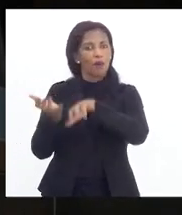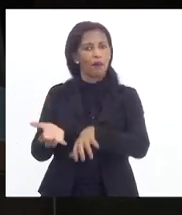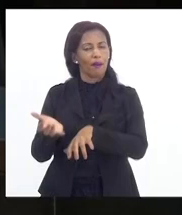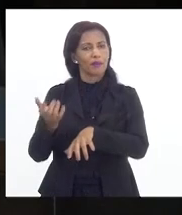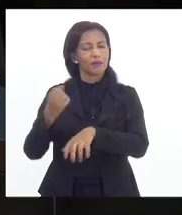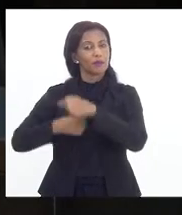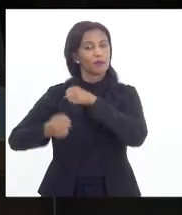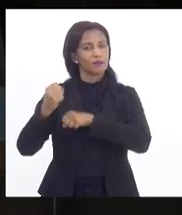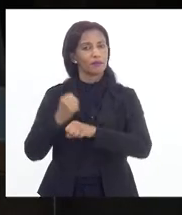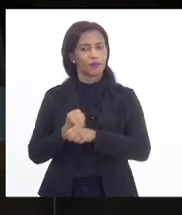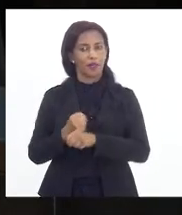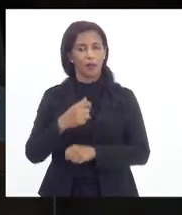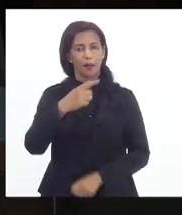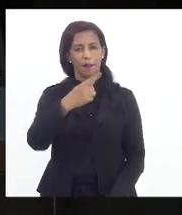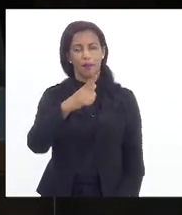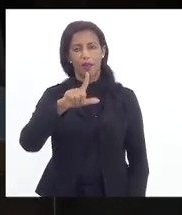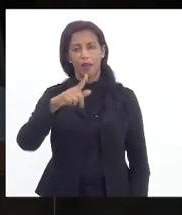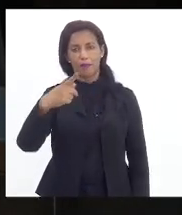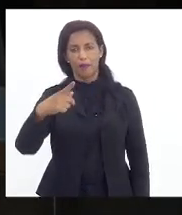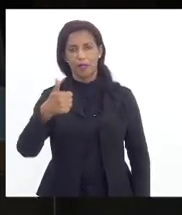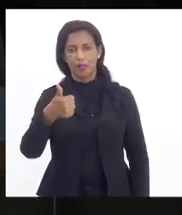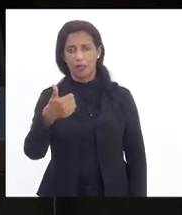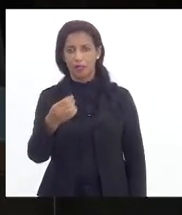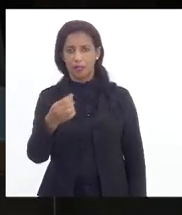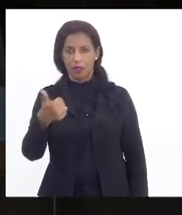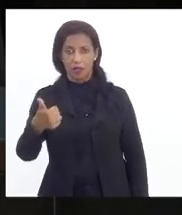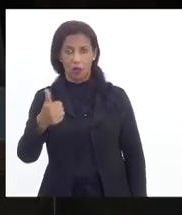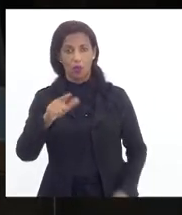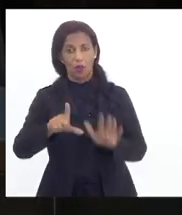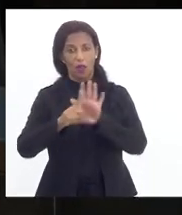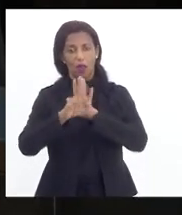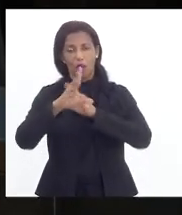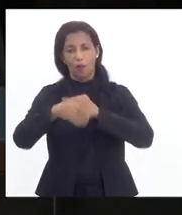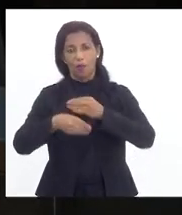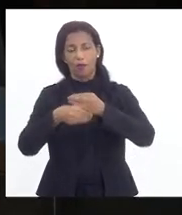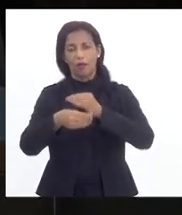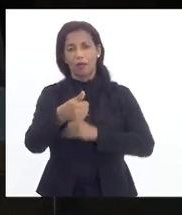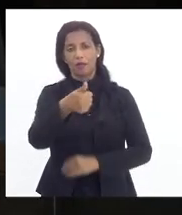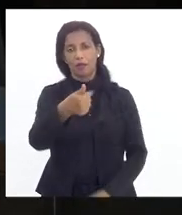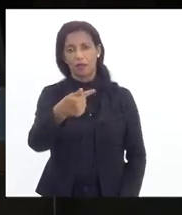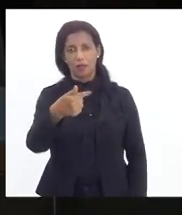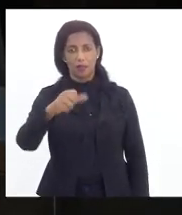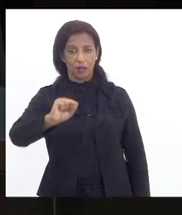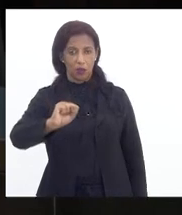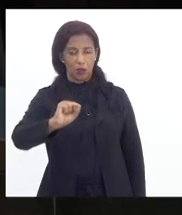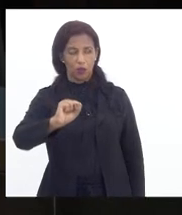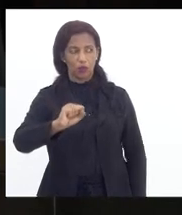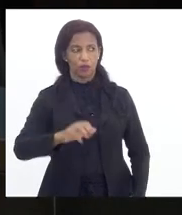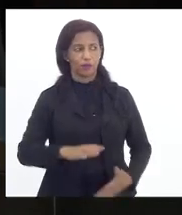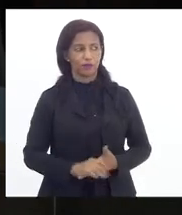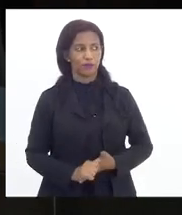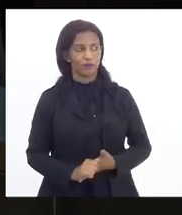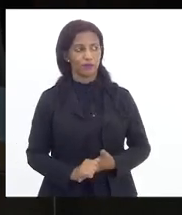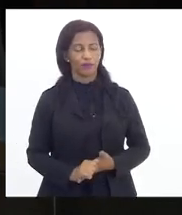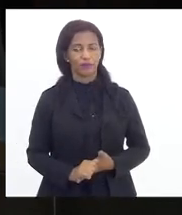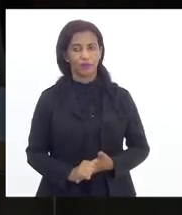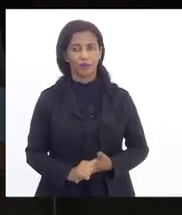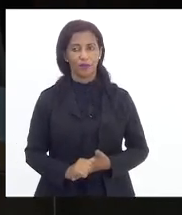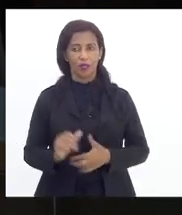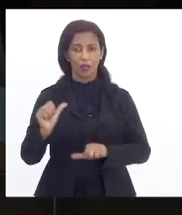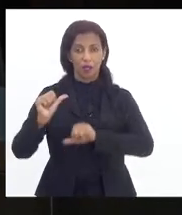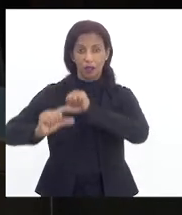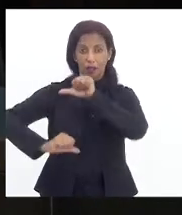ano passado o PLP 101 né se transformou na lei complementar 178 que em larga medida